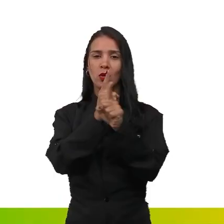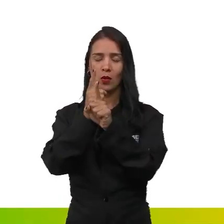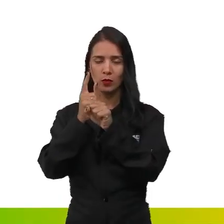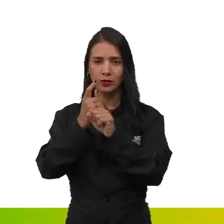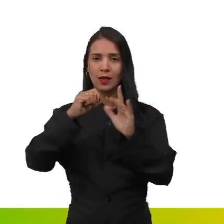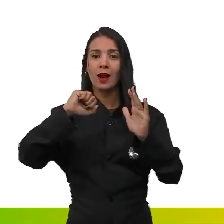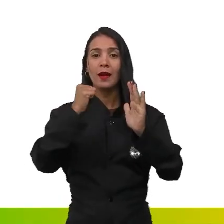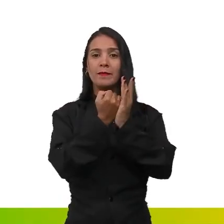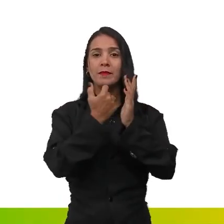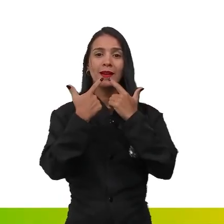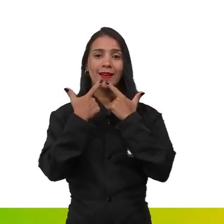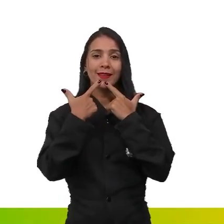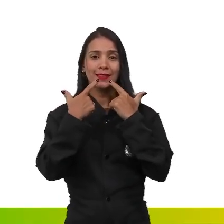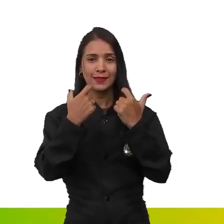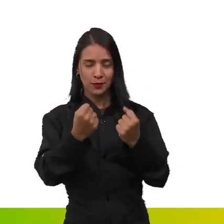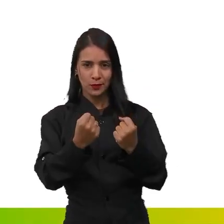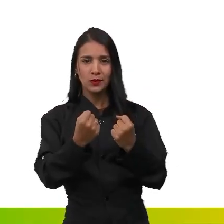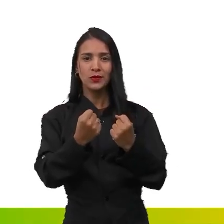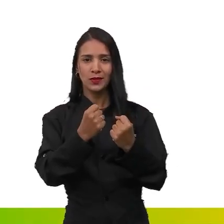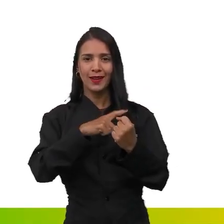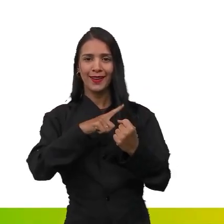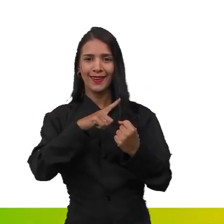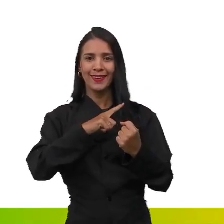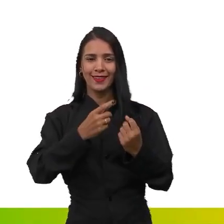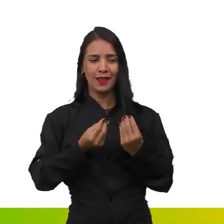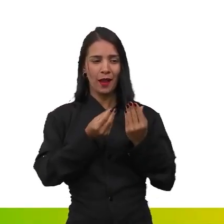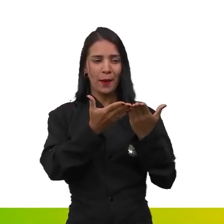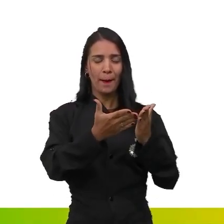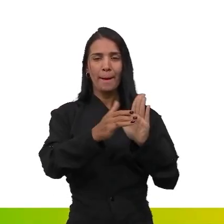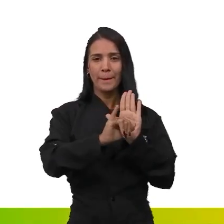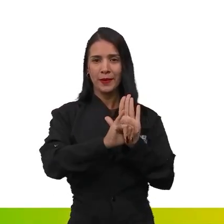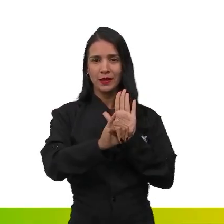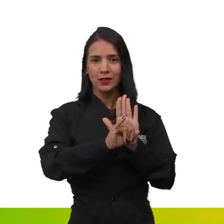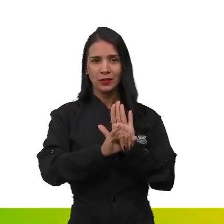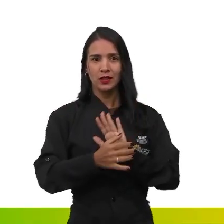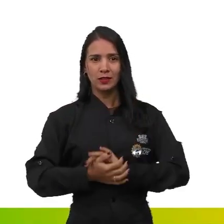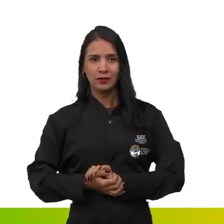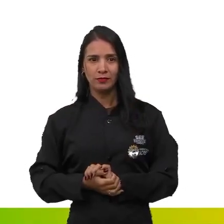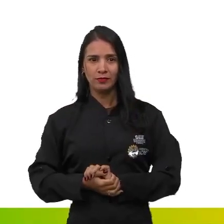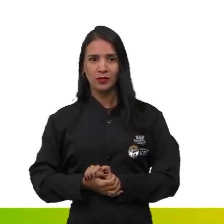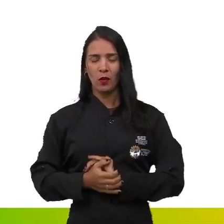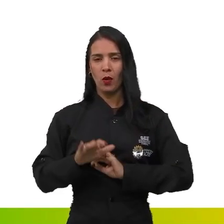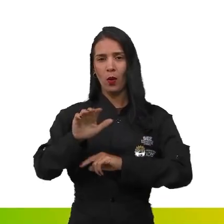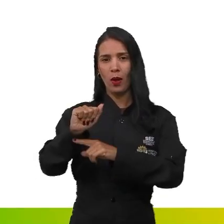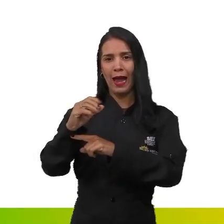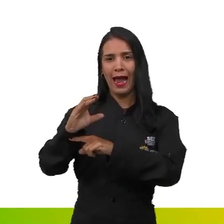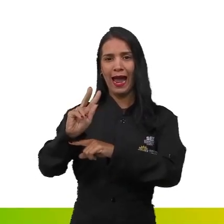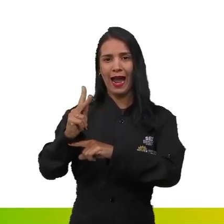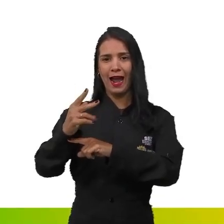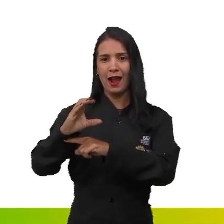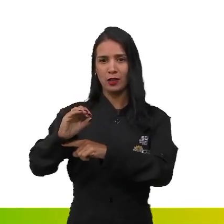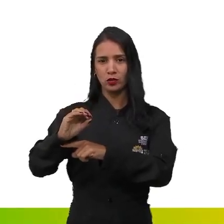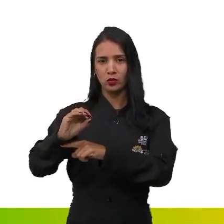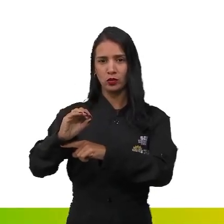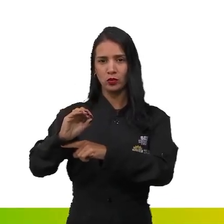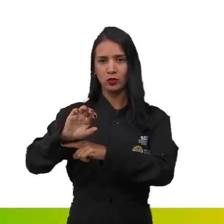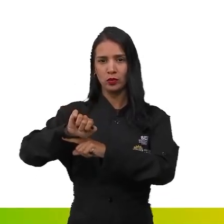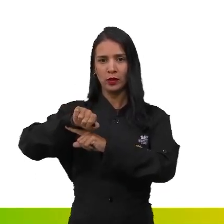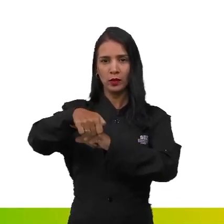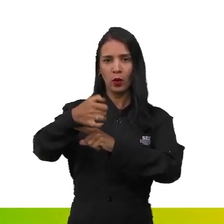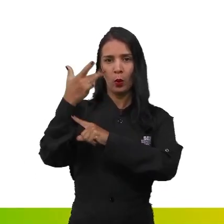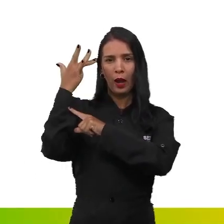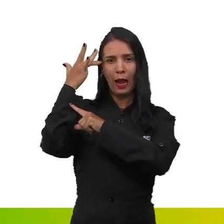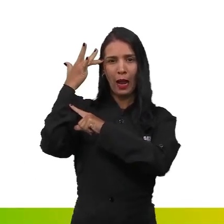marca de pessoalidade. E ela aparece aqui, ó. Acho inaceitável. Então, quando eu faço a troca